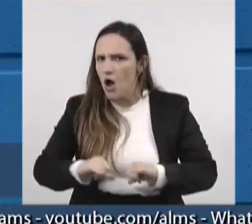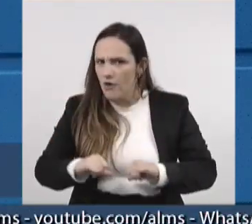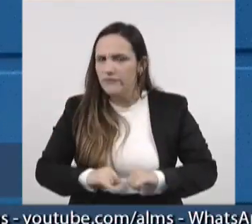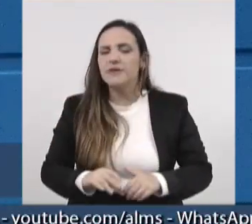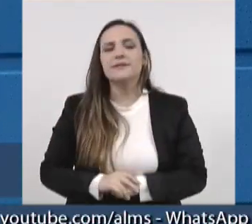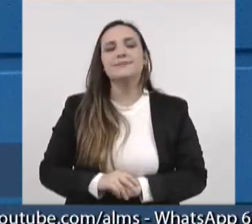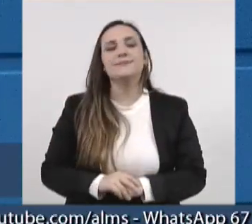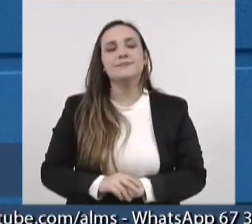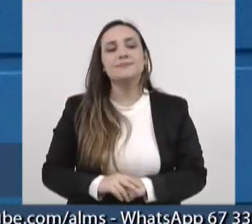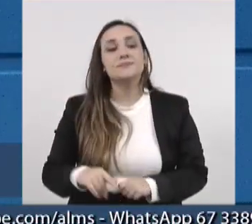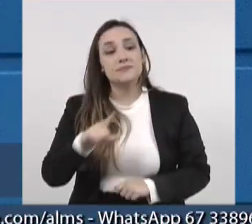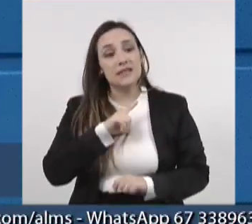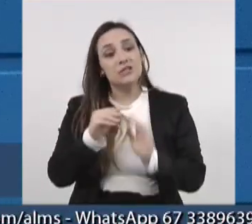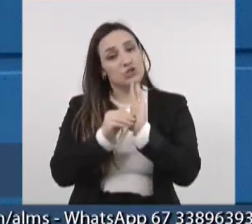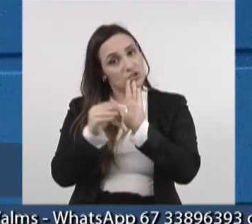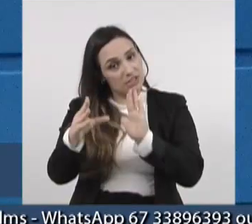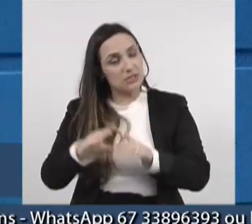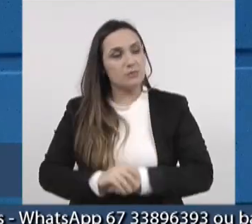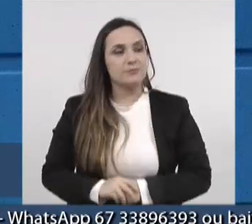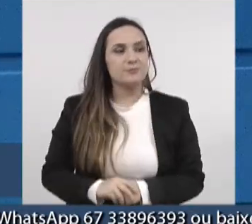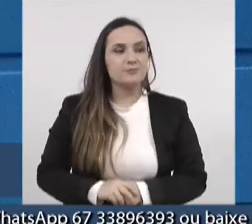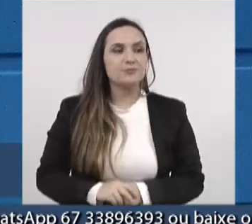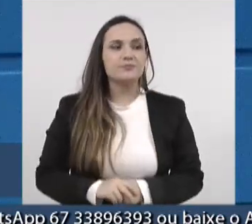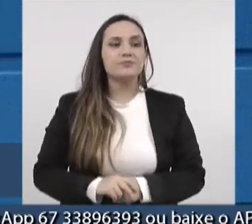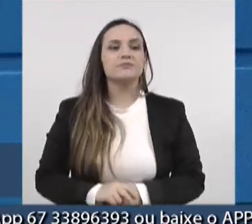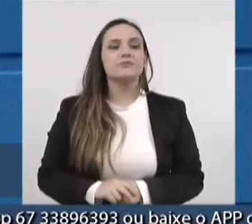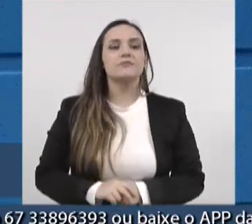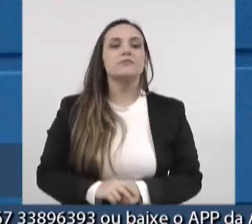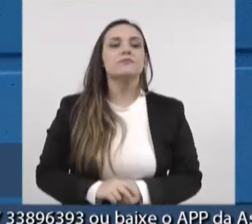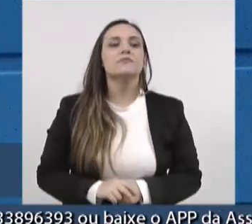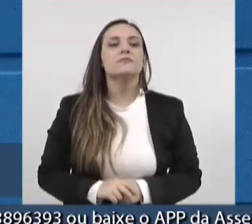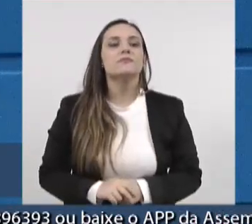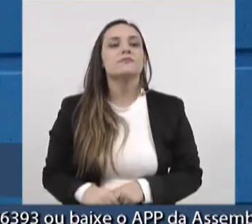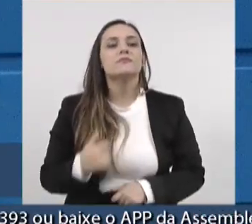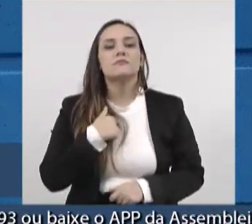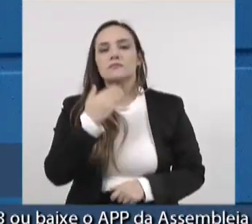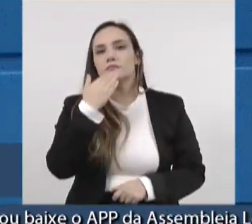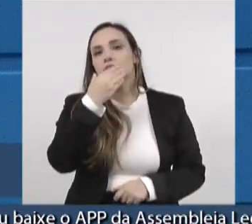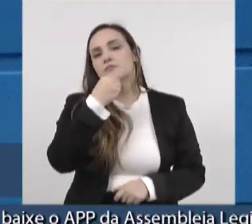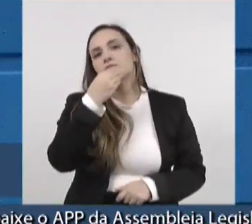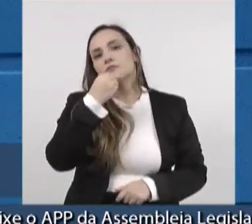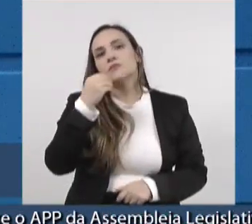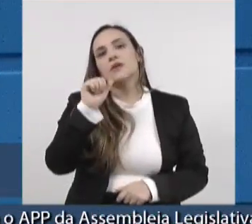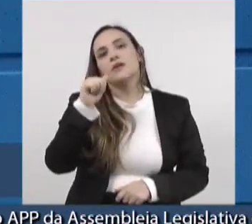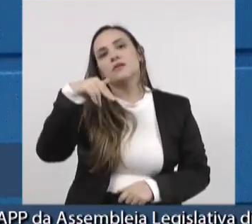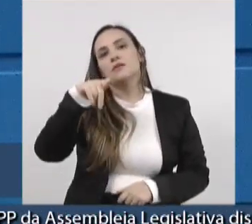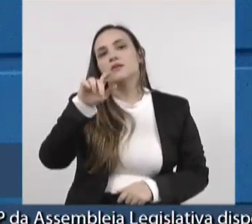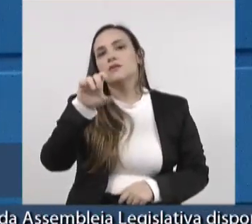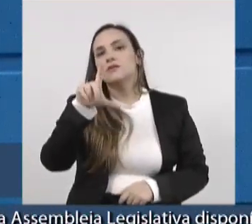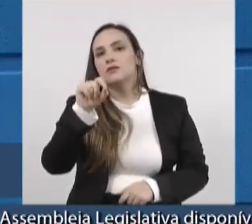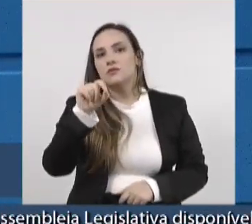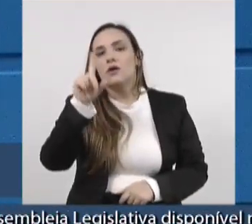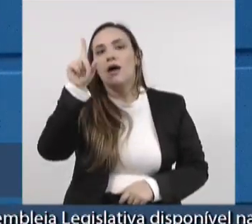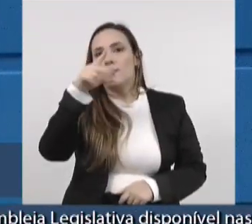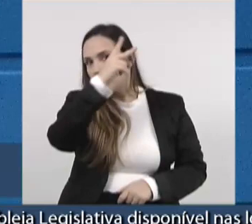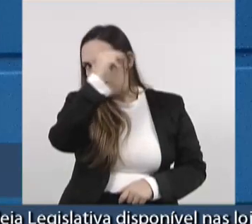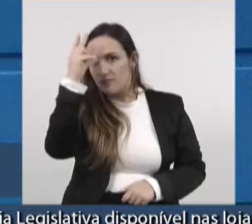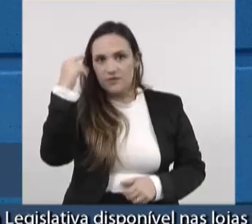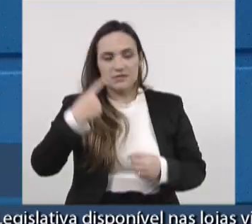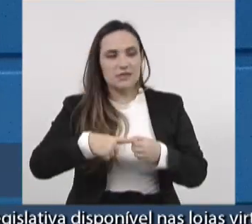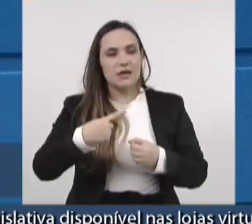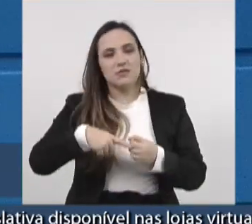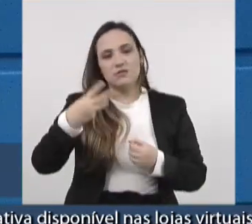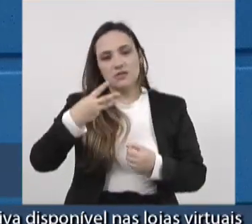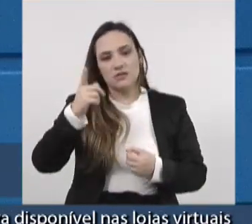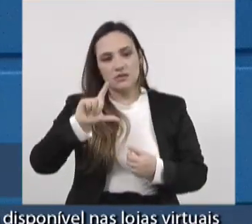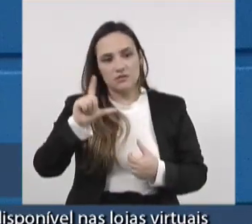indicação, indico à mesa diretora, e ao senhor Ângelo Guerreiro, prefeito de Três Lagoas, com cópia ao excelentíssimo